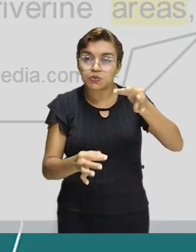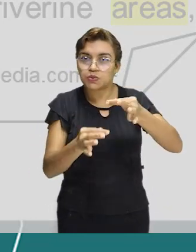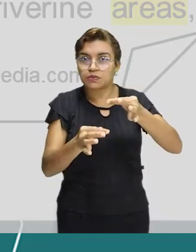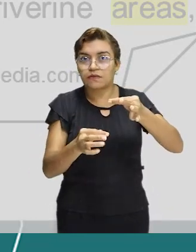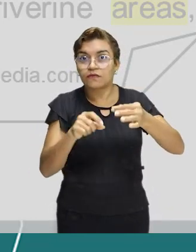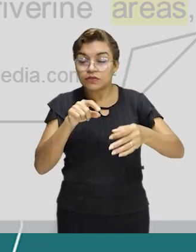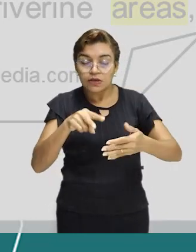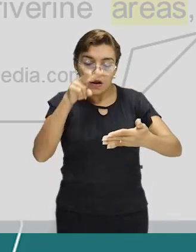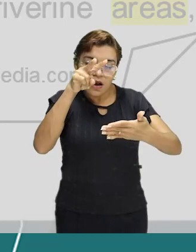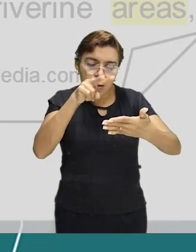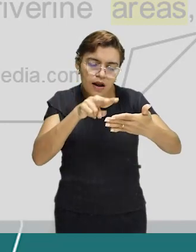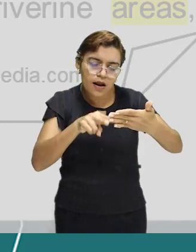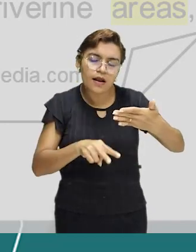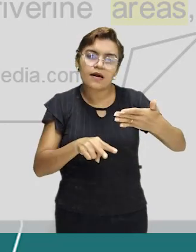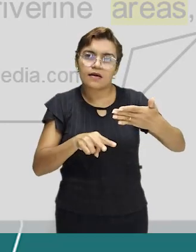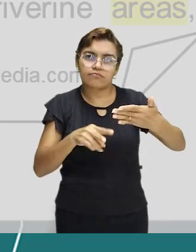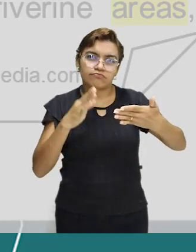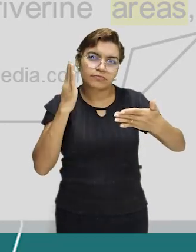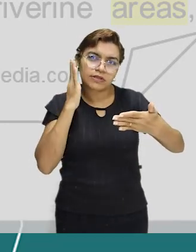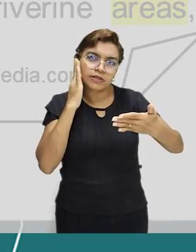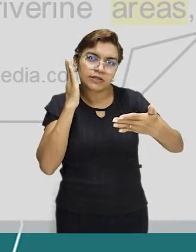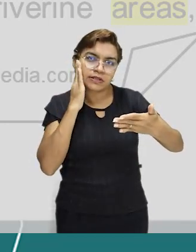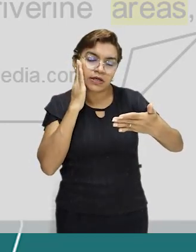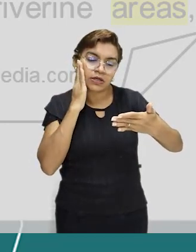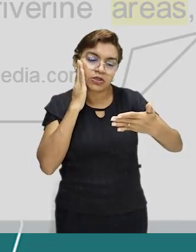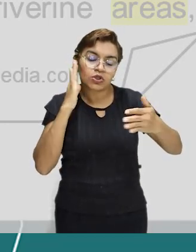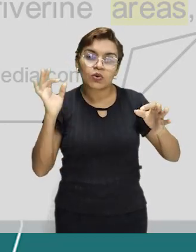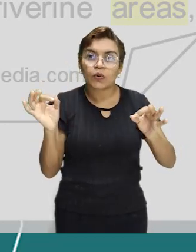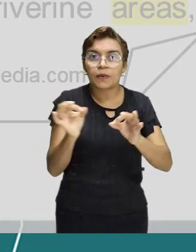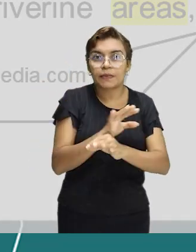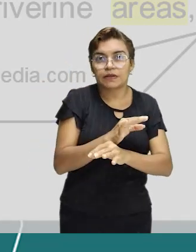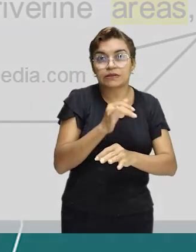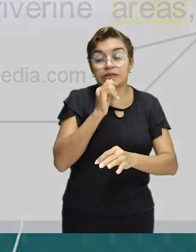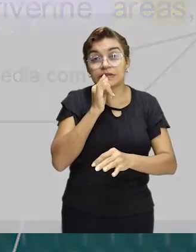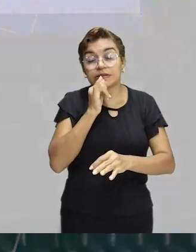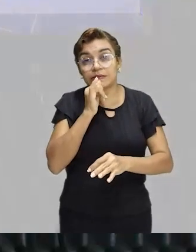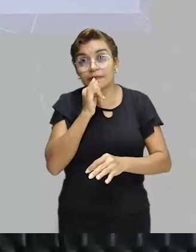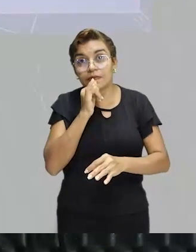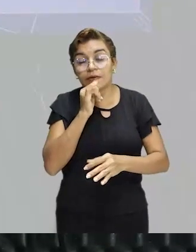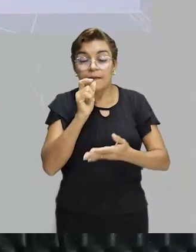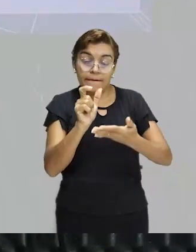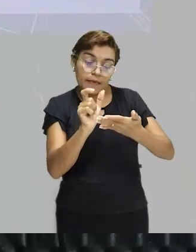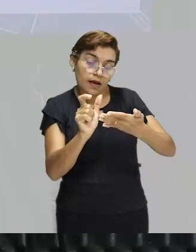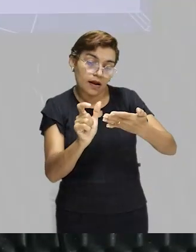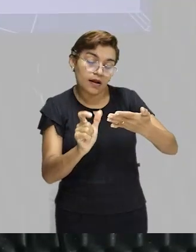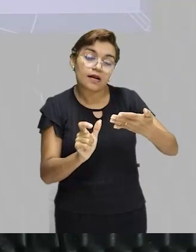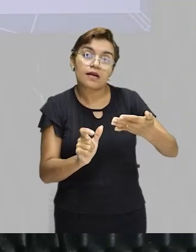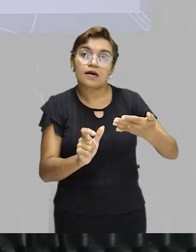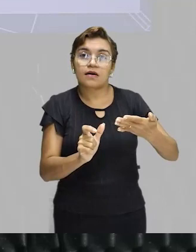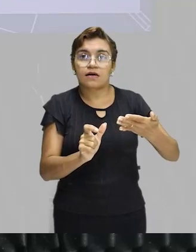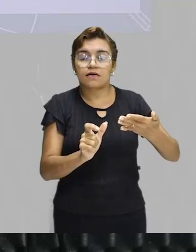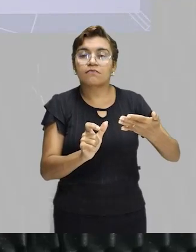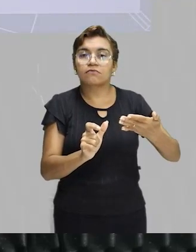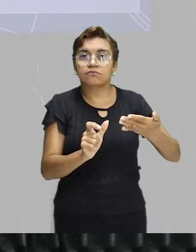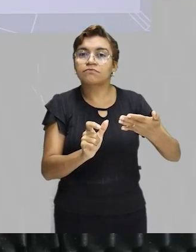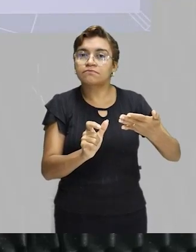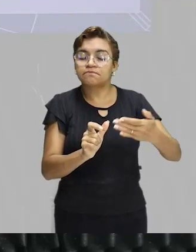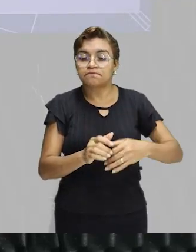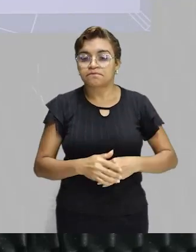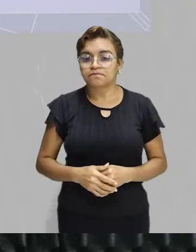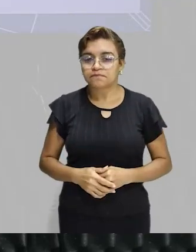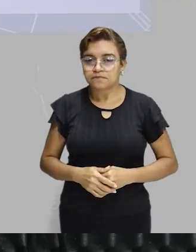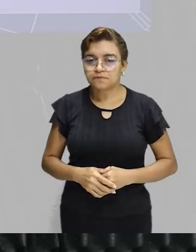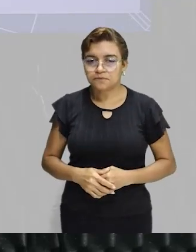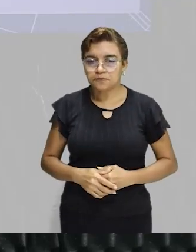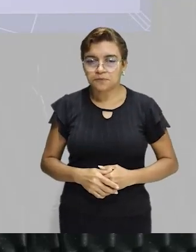completo. São poucas as palavras que sobram, que não representam essa semelhança entre o português e o inglês. Então,